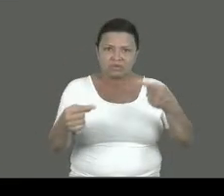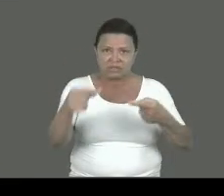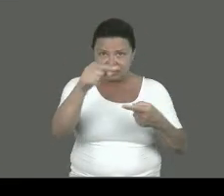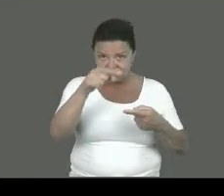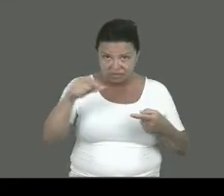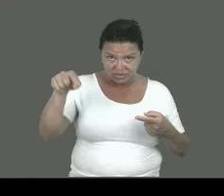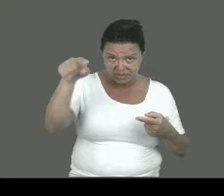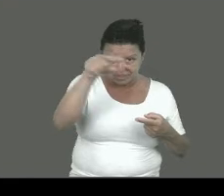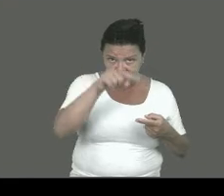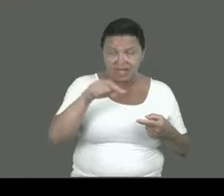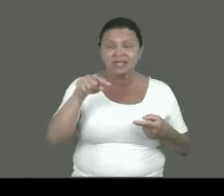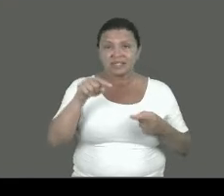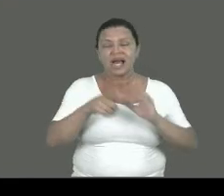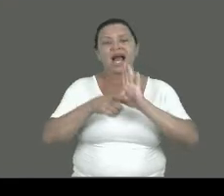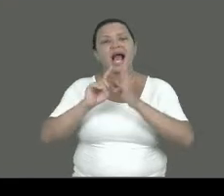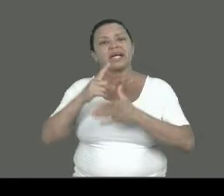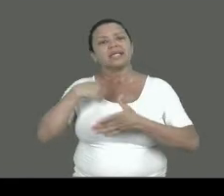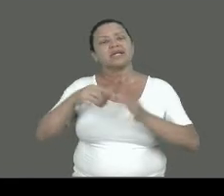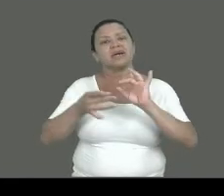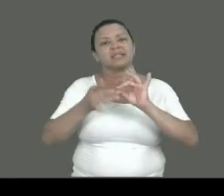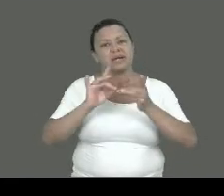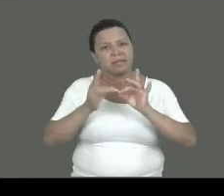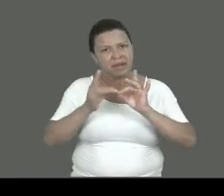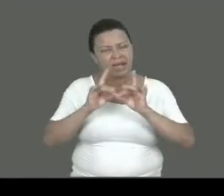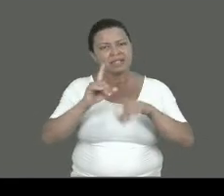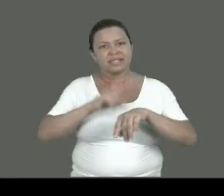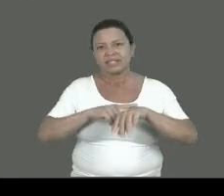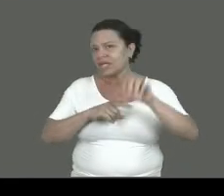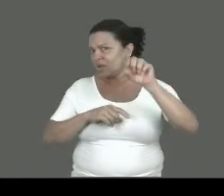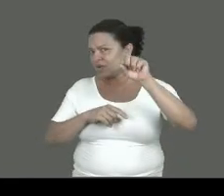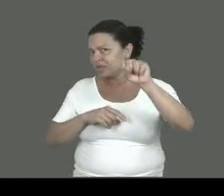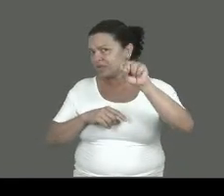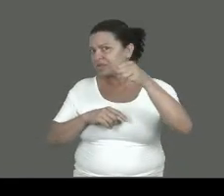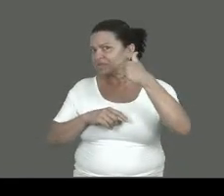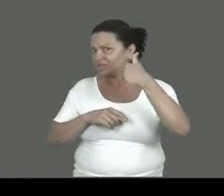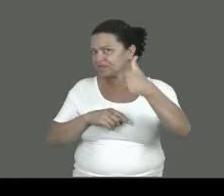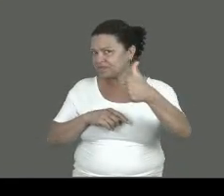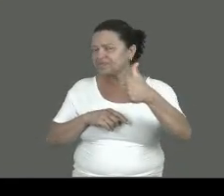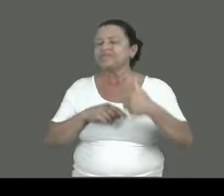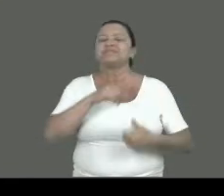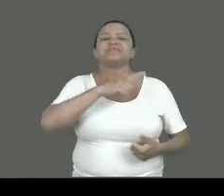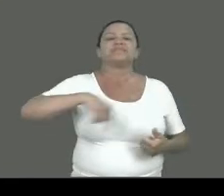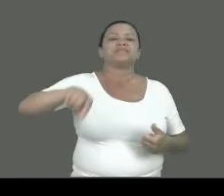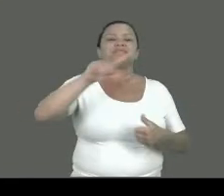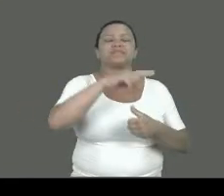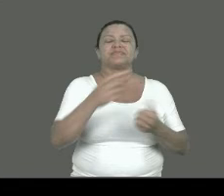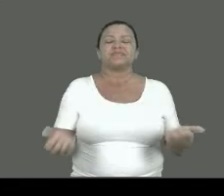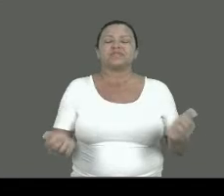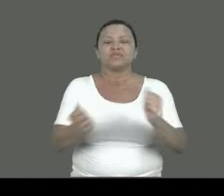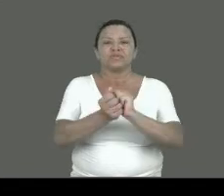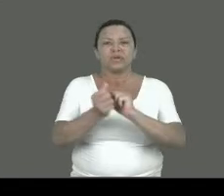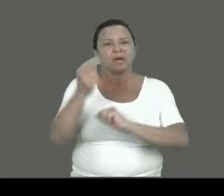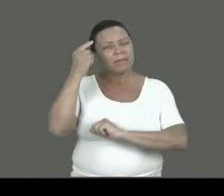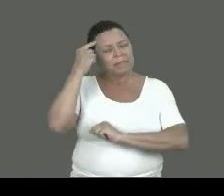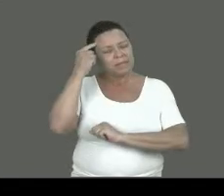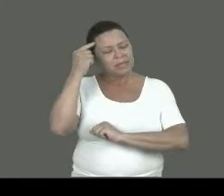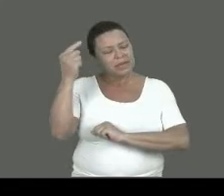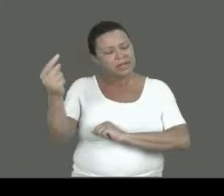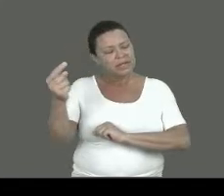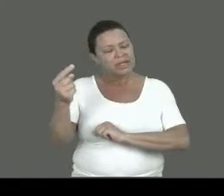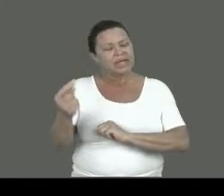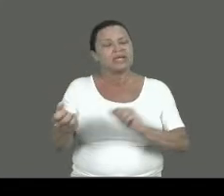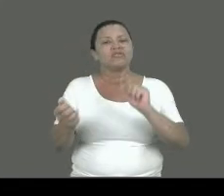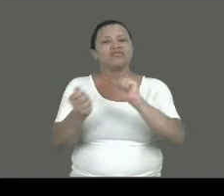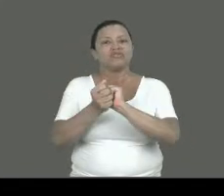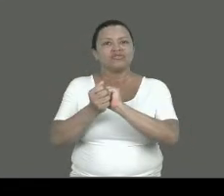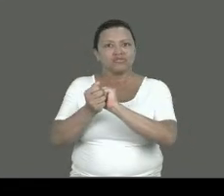vocês antes da nossa prece das 8 horas da noite, momento que nos reuniremos para, junto com a